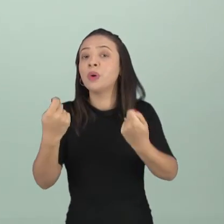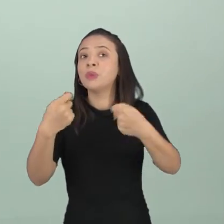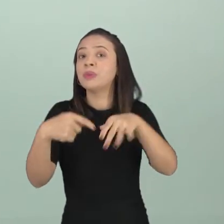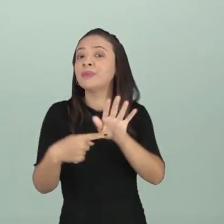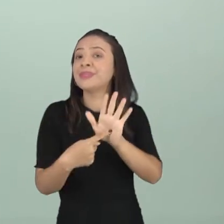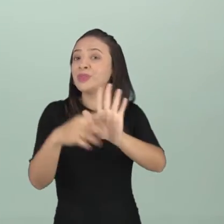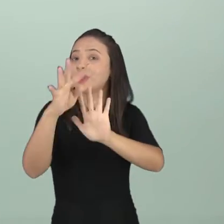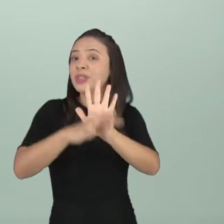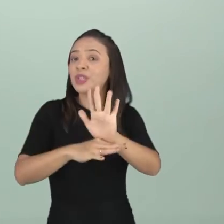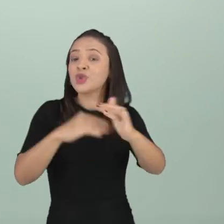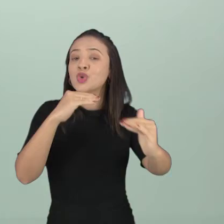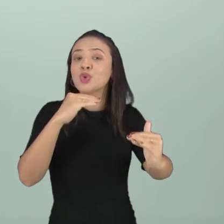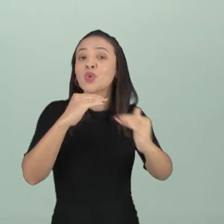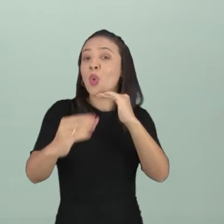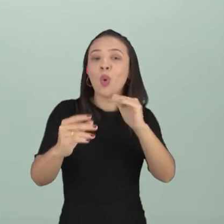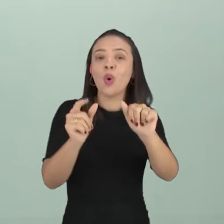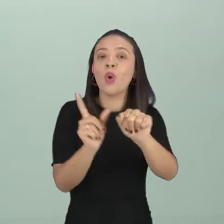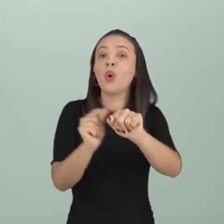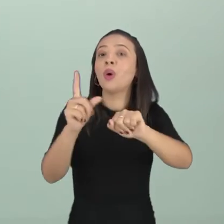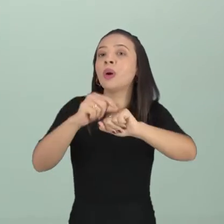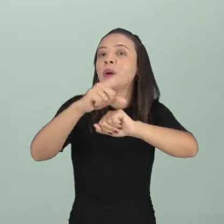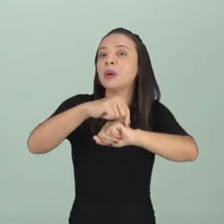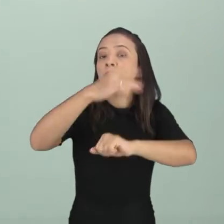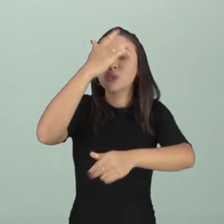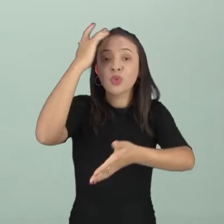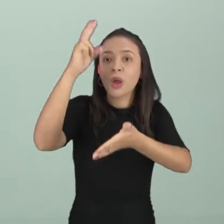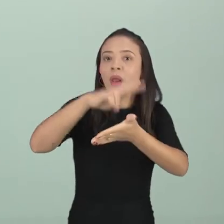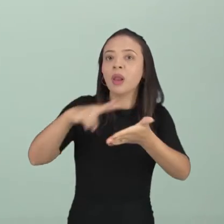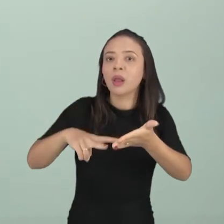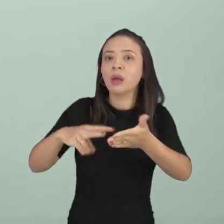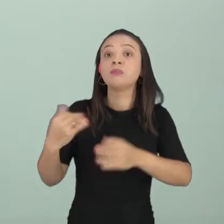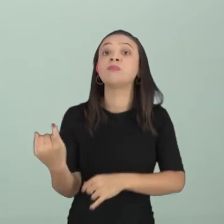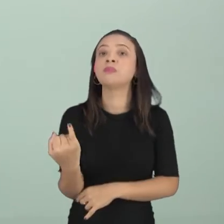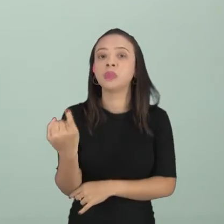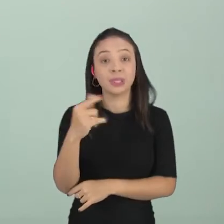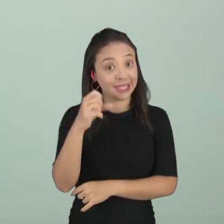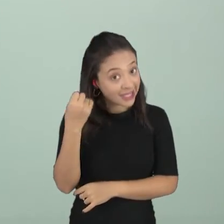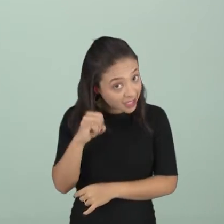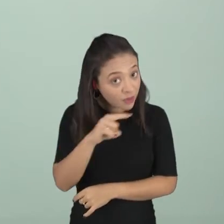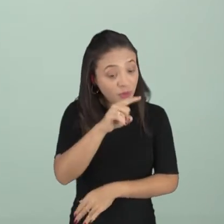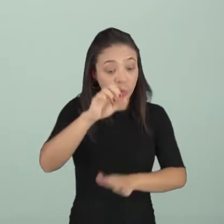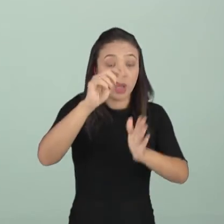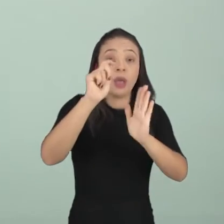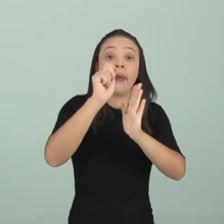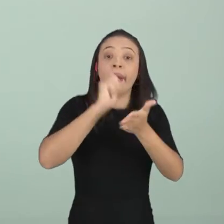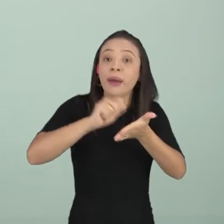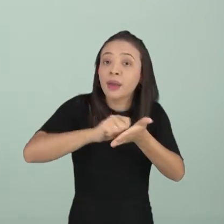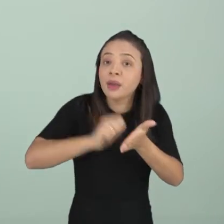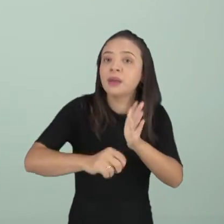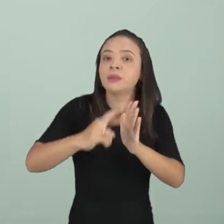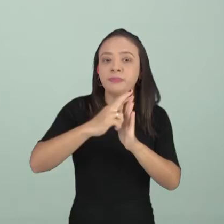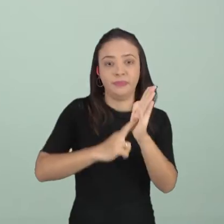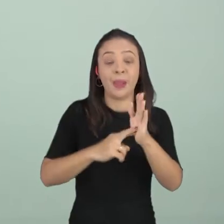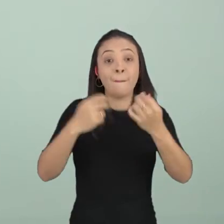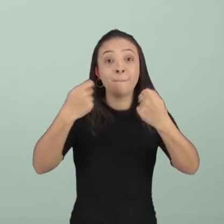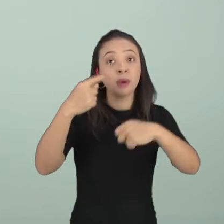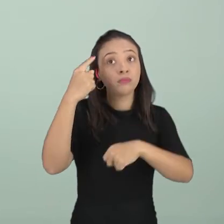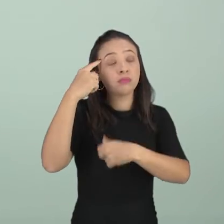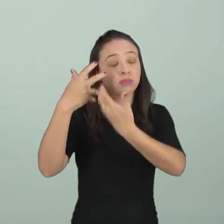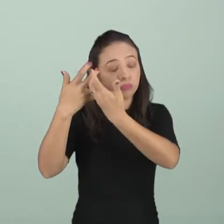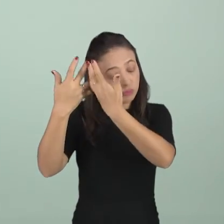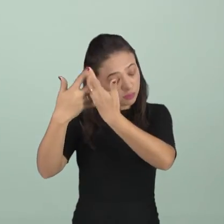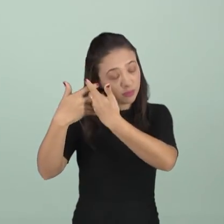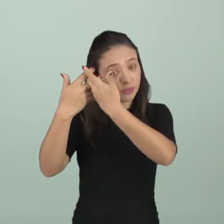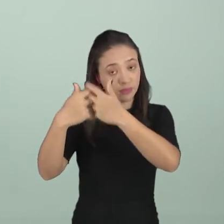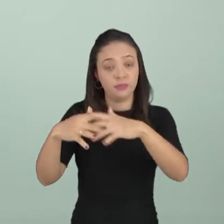ser contra-argumentados pelo meu leitor? Isso é um fator muito importante quando você vai escrever sua redação. Você precisa pensar. Por isso que